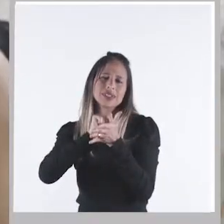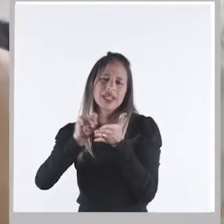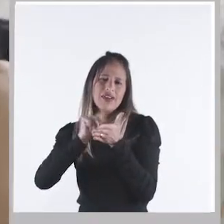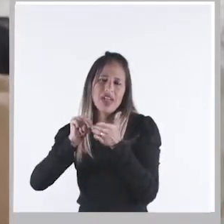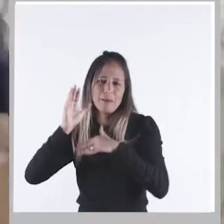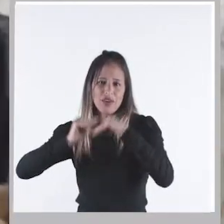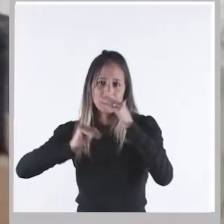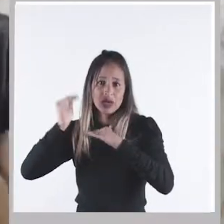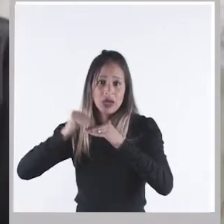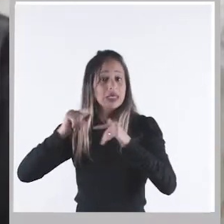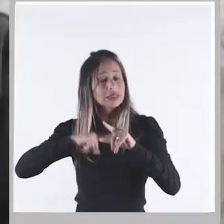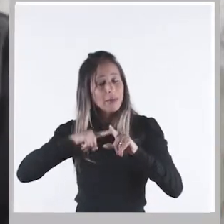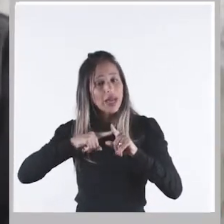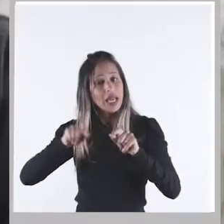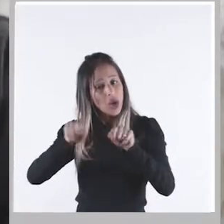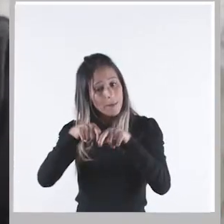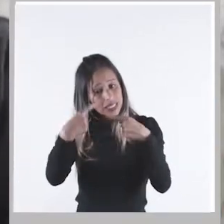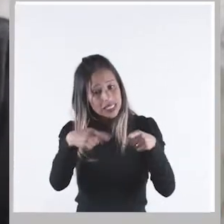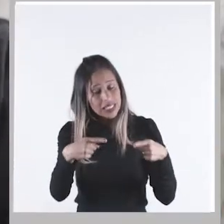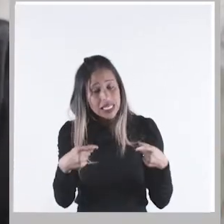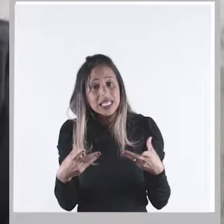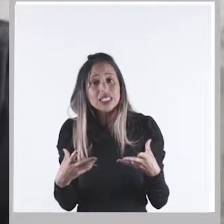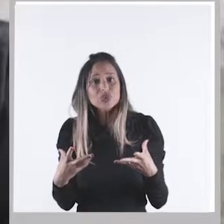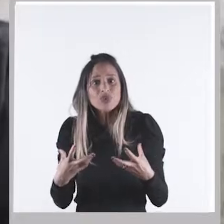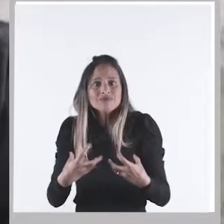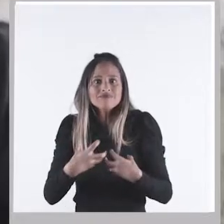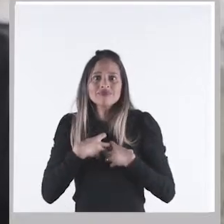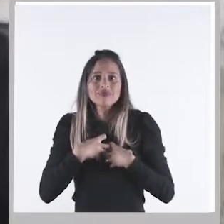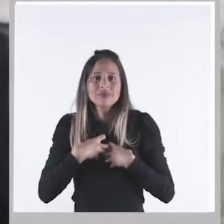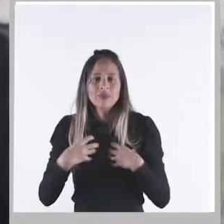ele também me convenceu que eu preciso dominar as ferramentas.